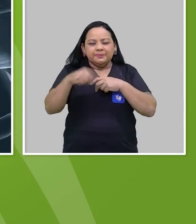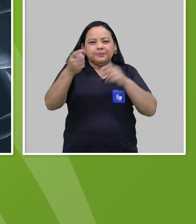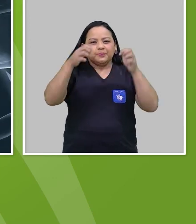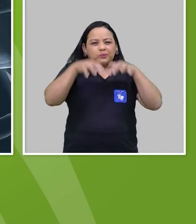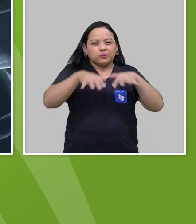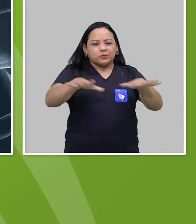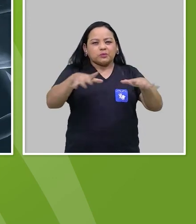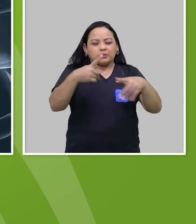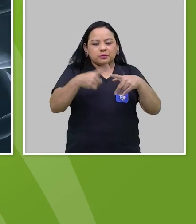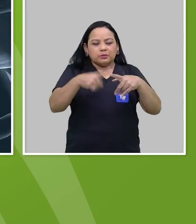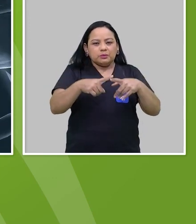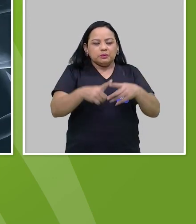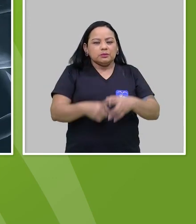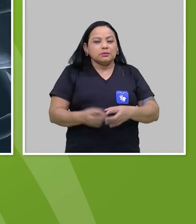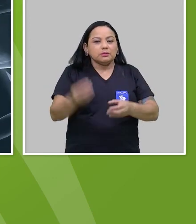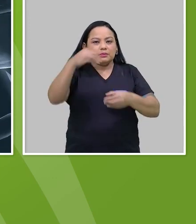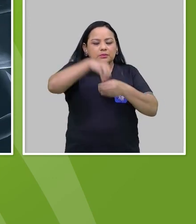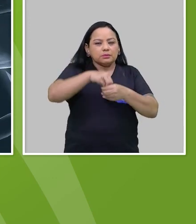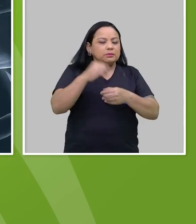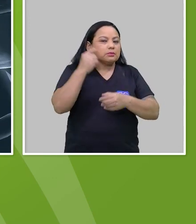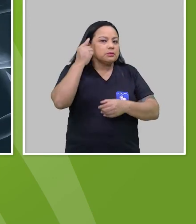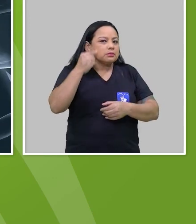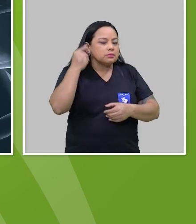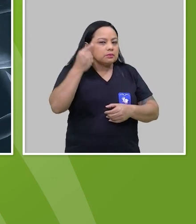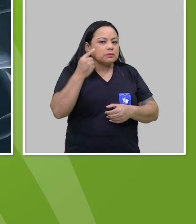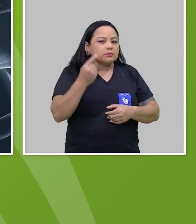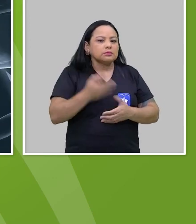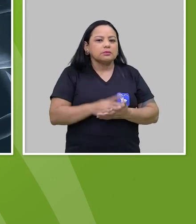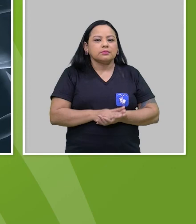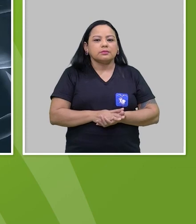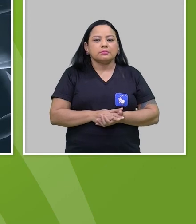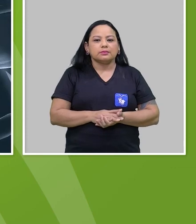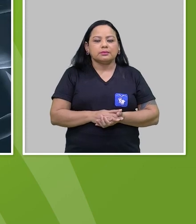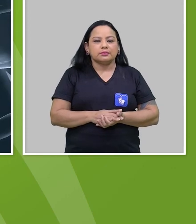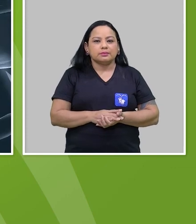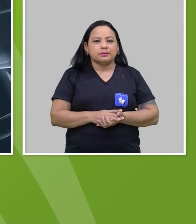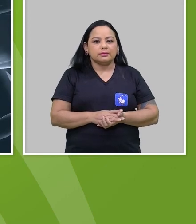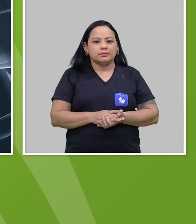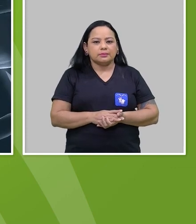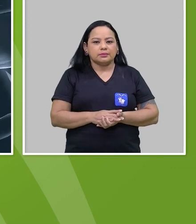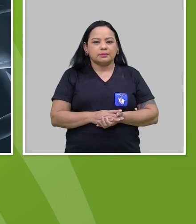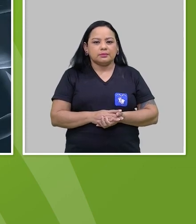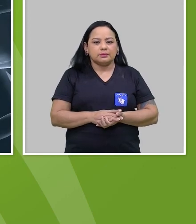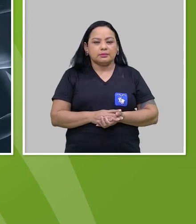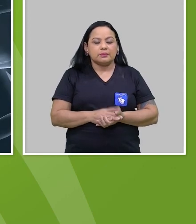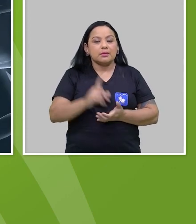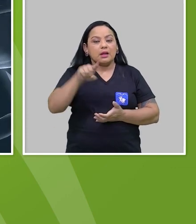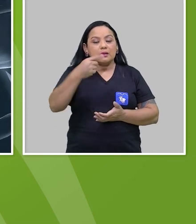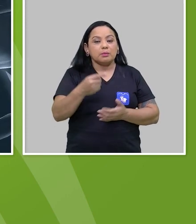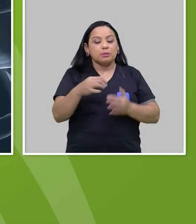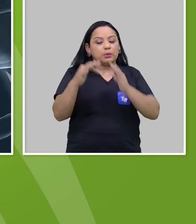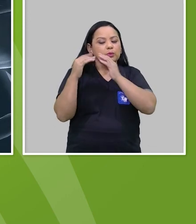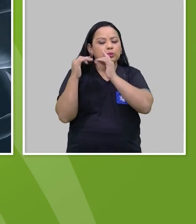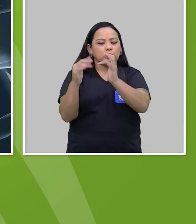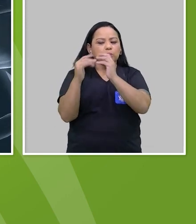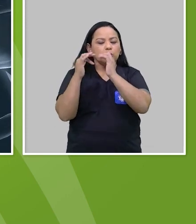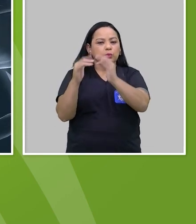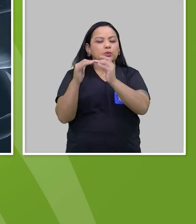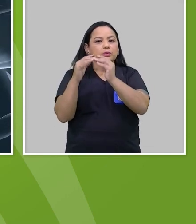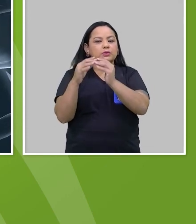ó, pelo nervo auditivo, até ela ser traduzida aqui no nosso cérebro,